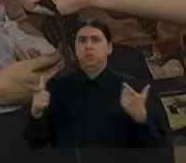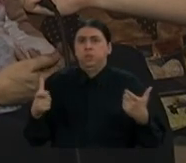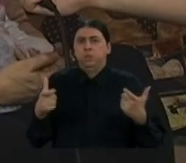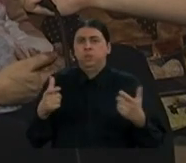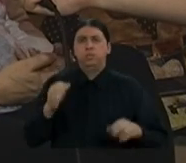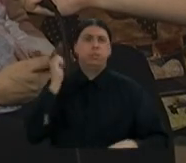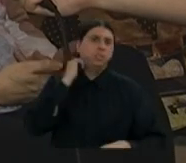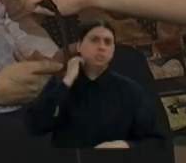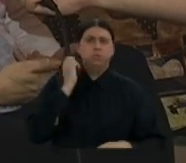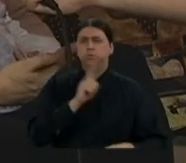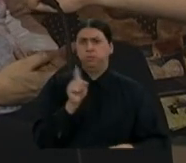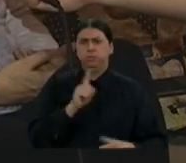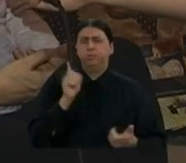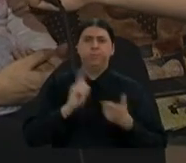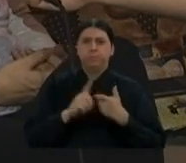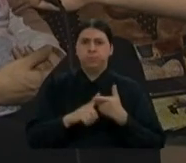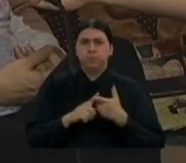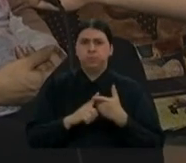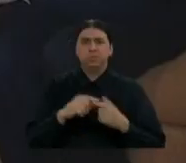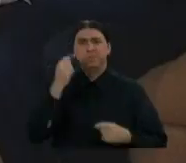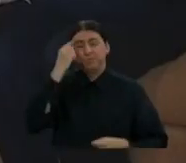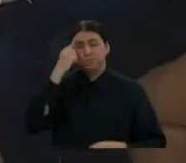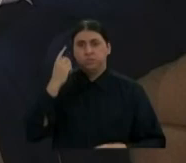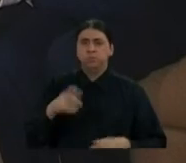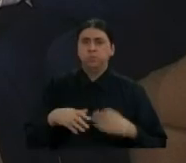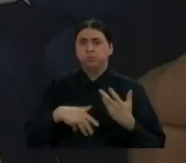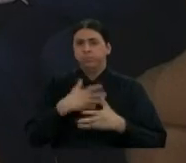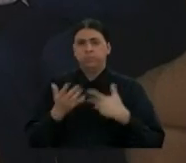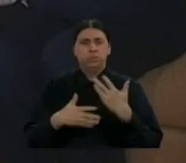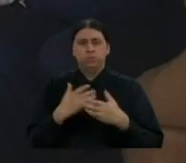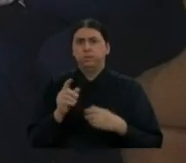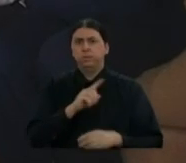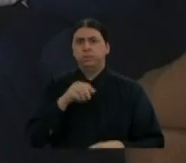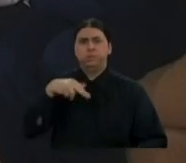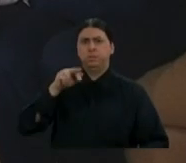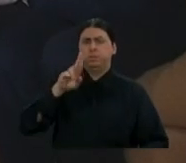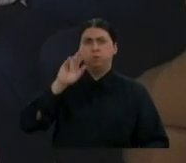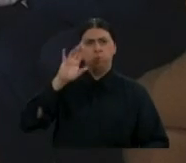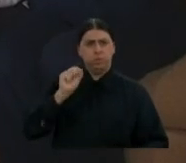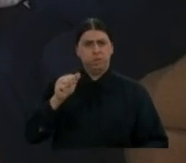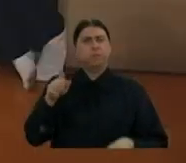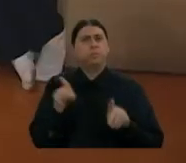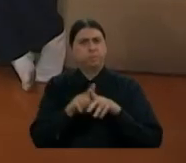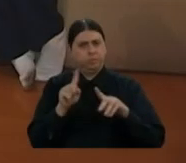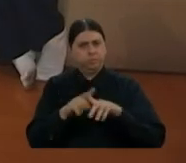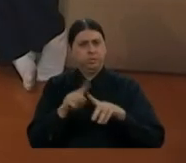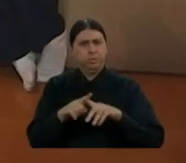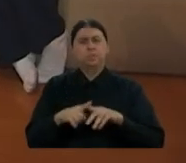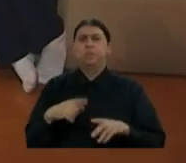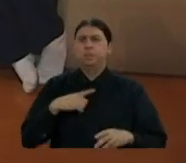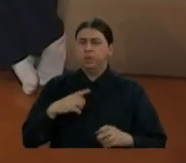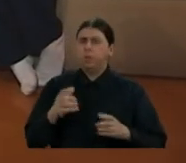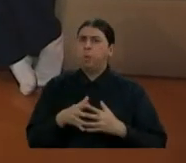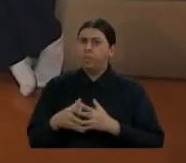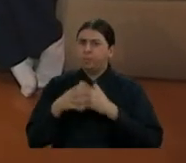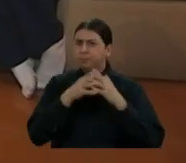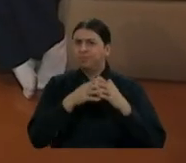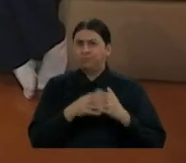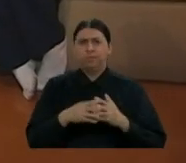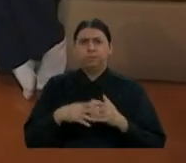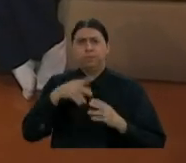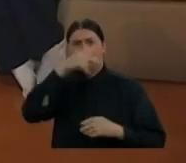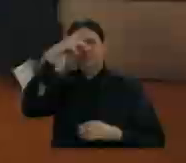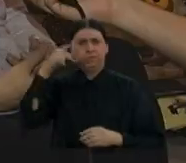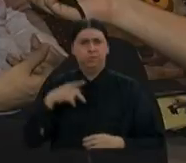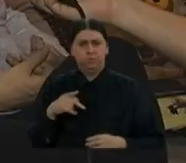mas sem tirar demais sem muita neura né eu acho que é complicado esse perfil que muita gente